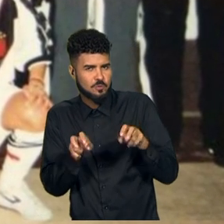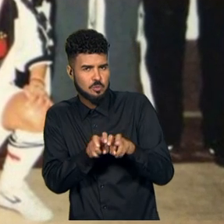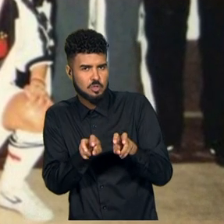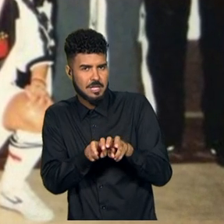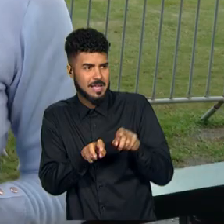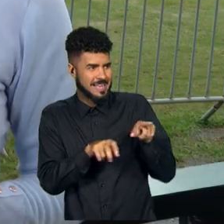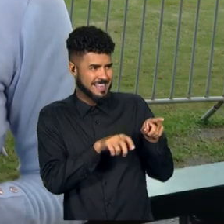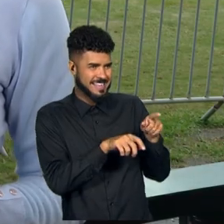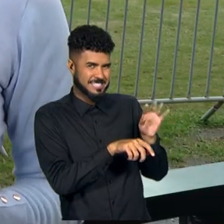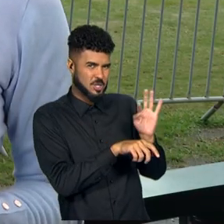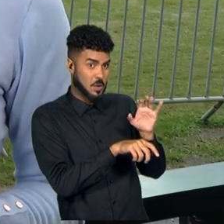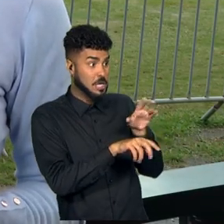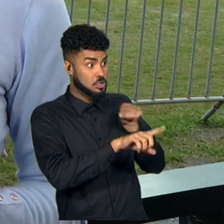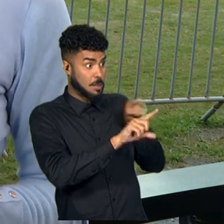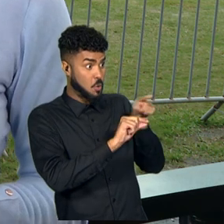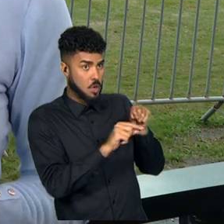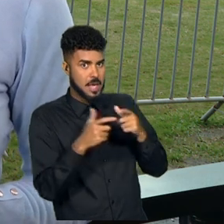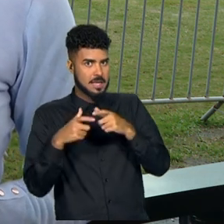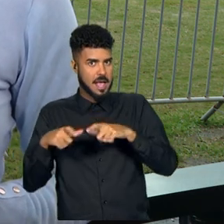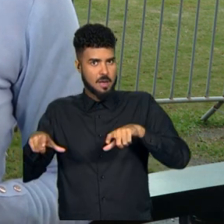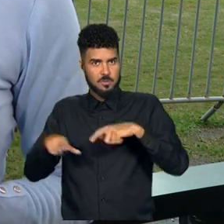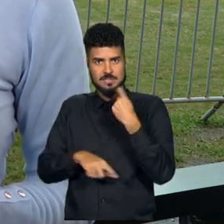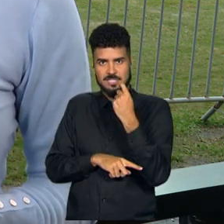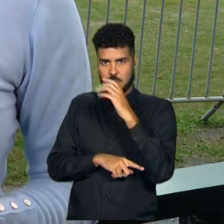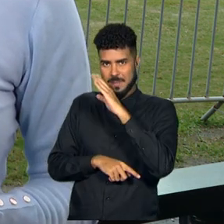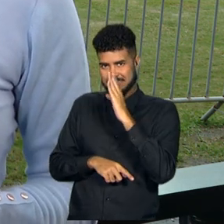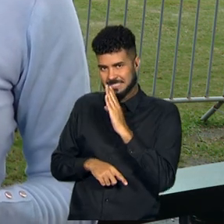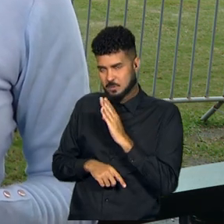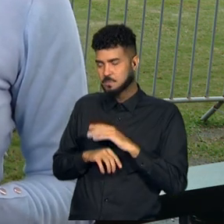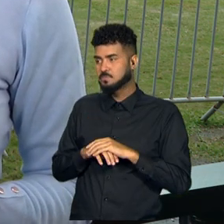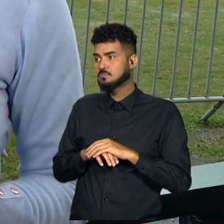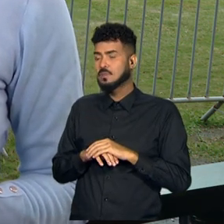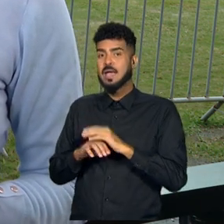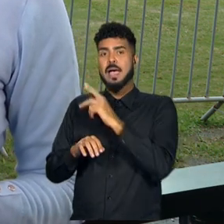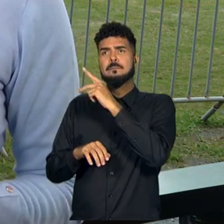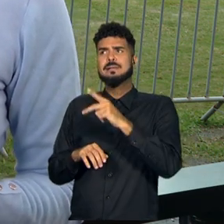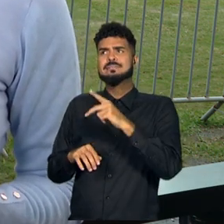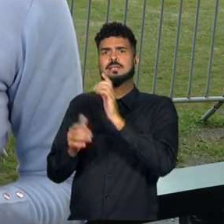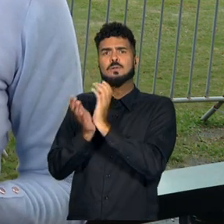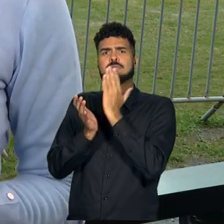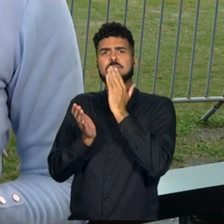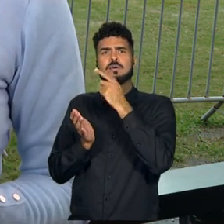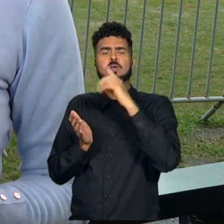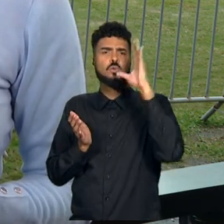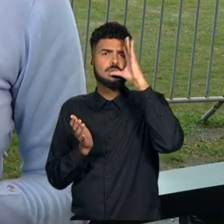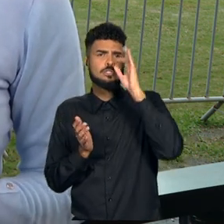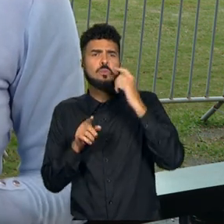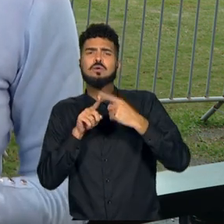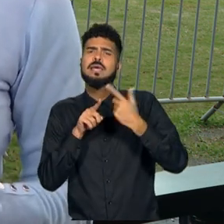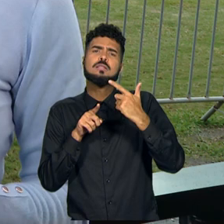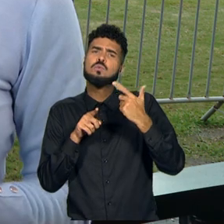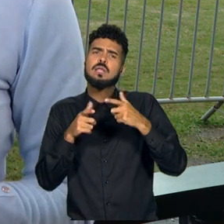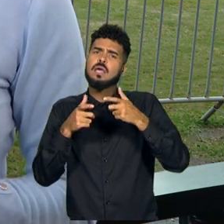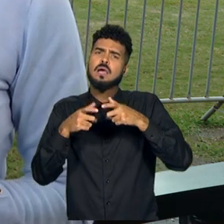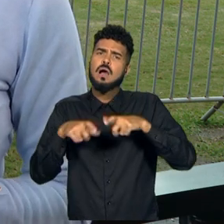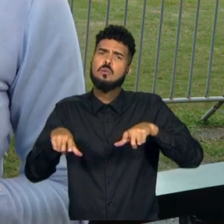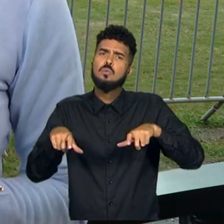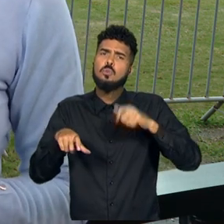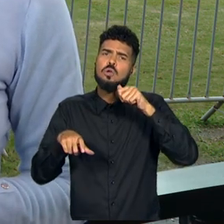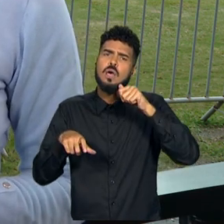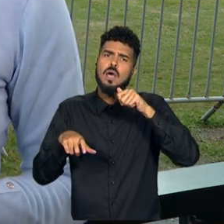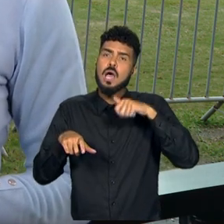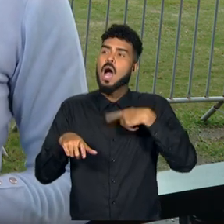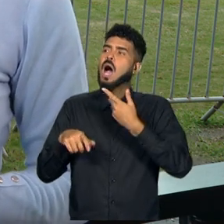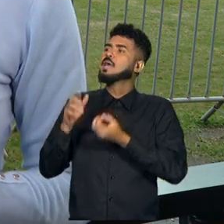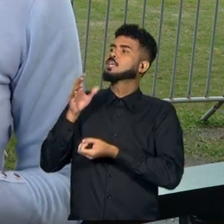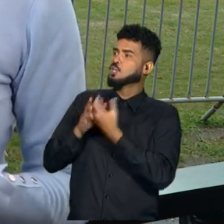todas convocadas para a seleção de futebol de campo para o Brasil. E aí o presidente do clube não entendia por quê, que nós não tínhamos futebol de campo. Aí, a partir disso, passamos a